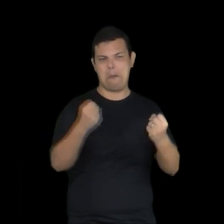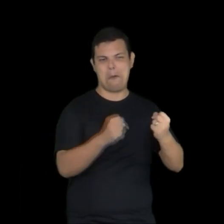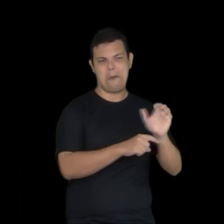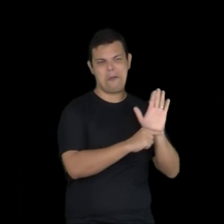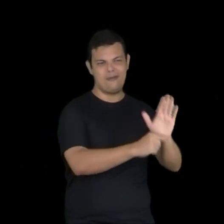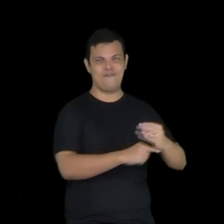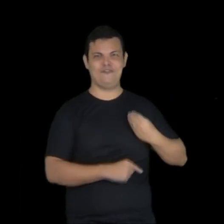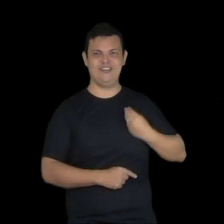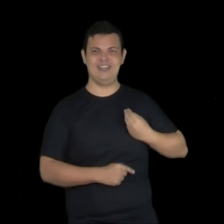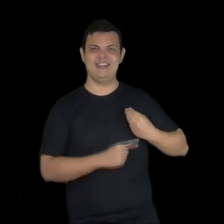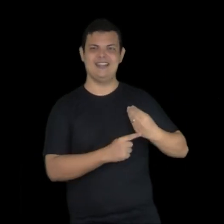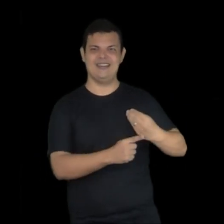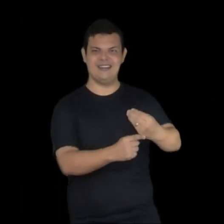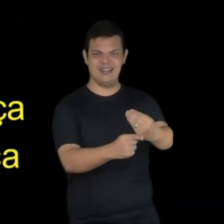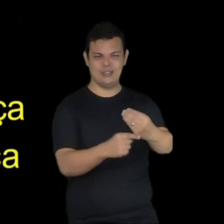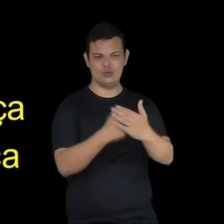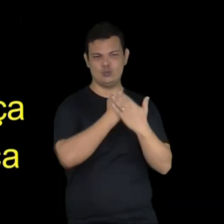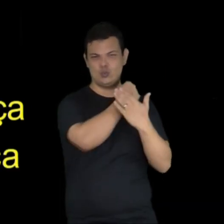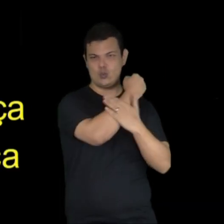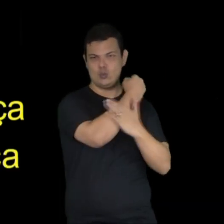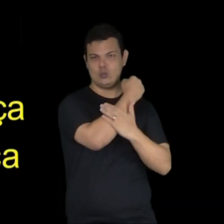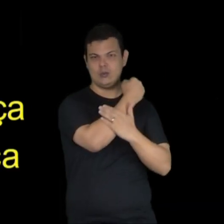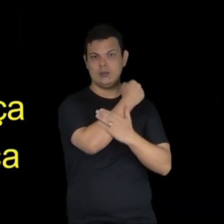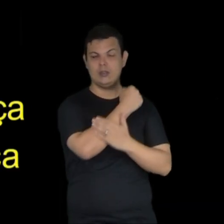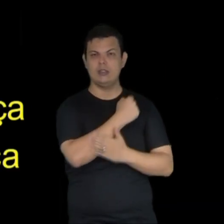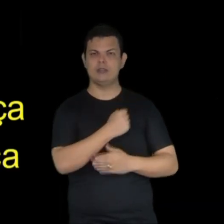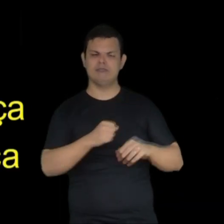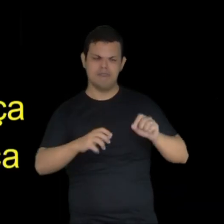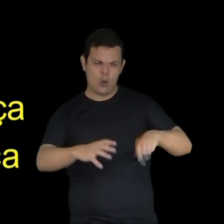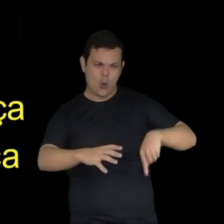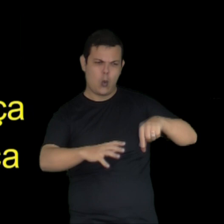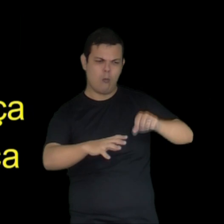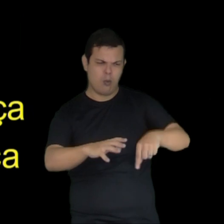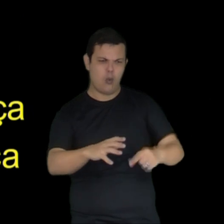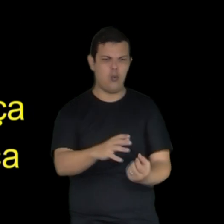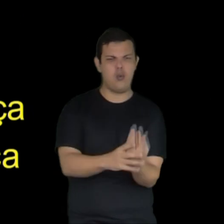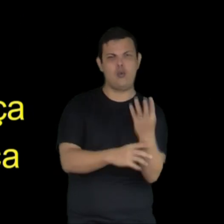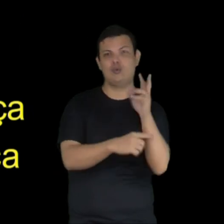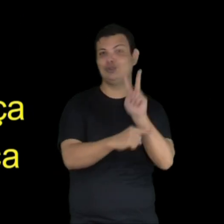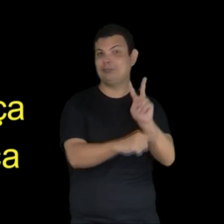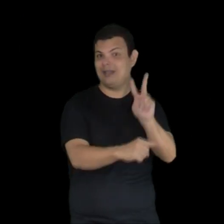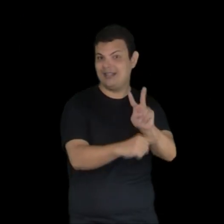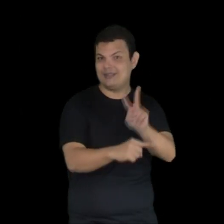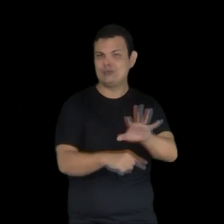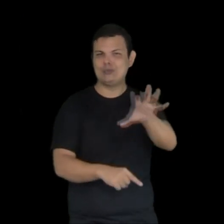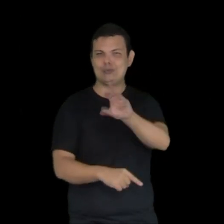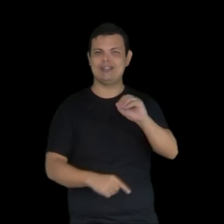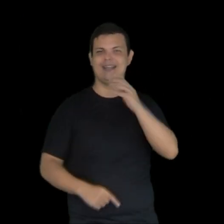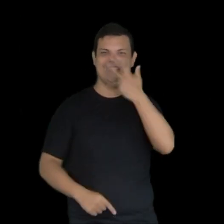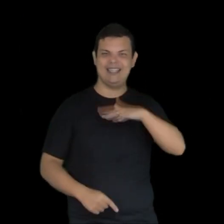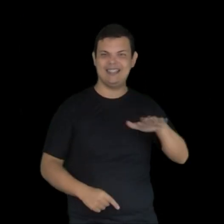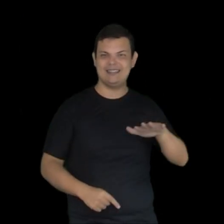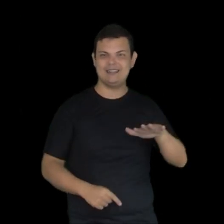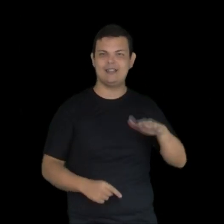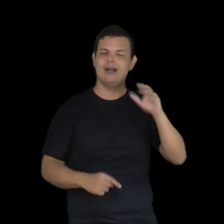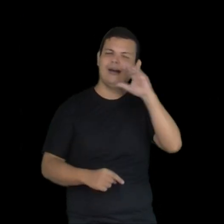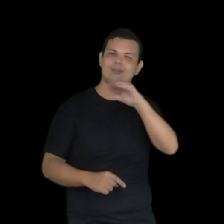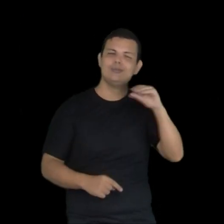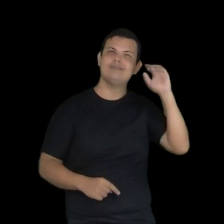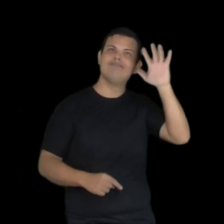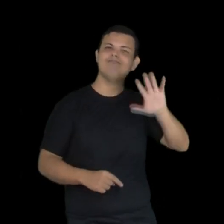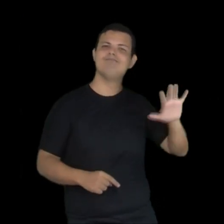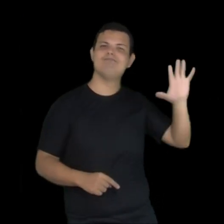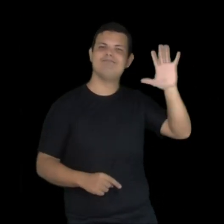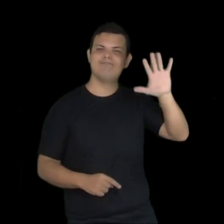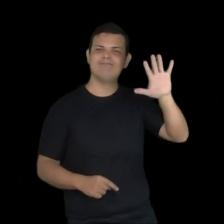da vida, dirigindo no escuro. Um plantador de esperança, plantando em cada criança. Um adulto sonhador, e